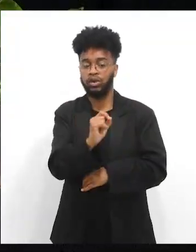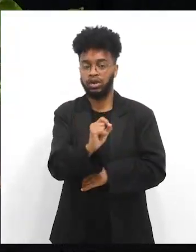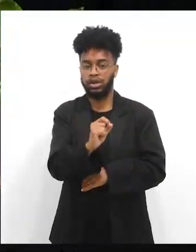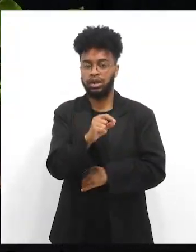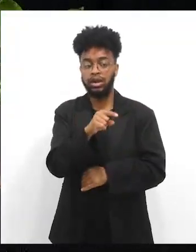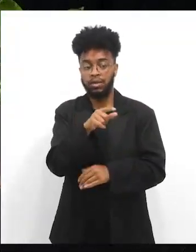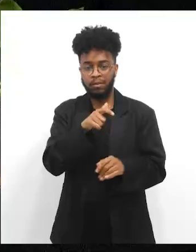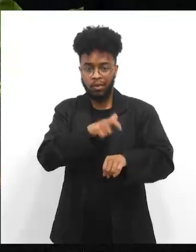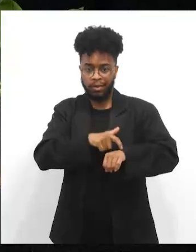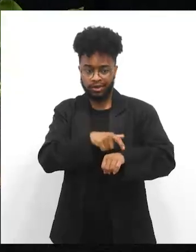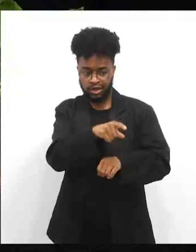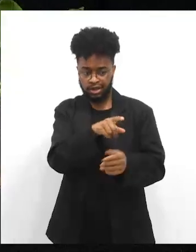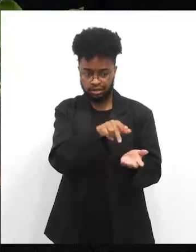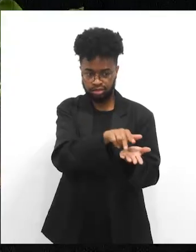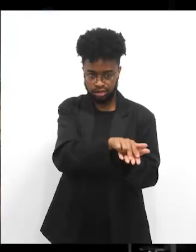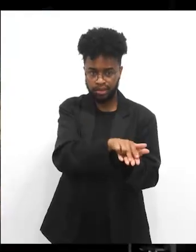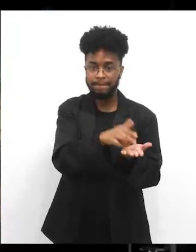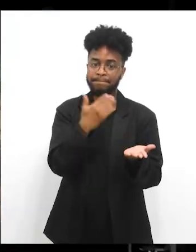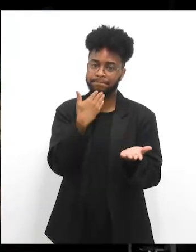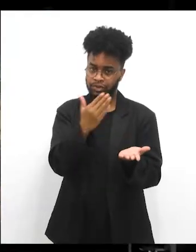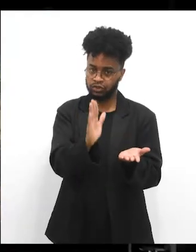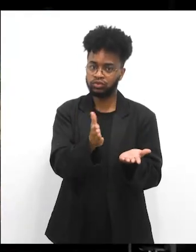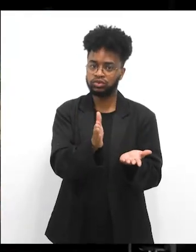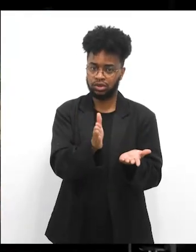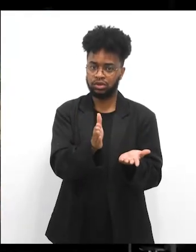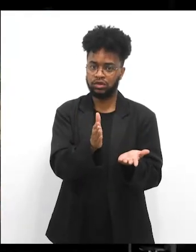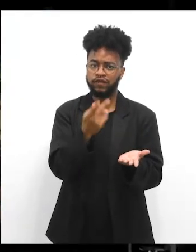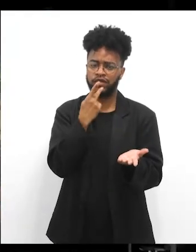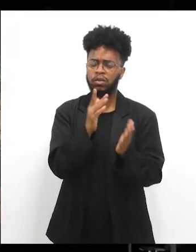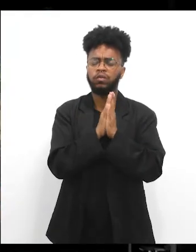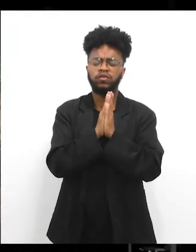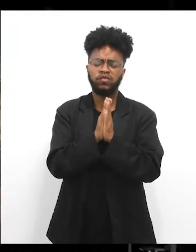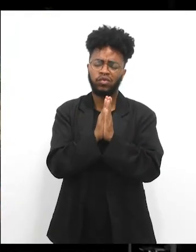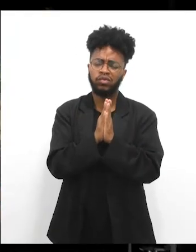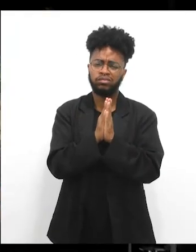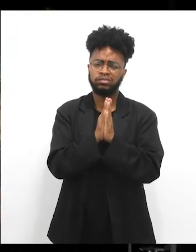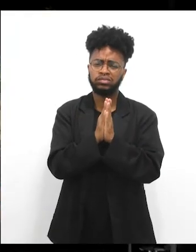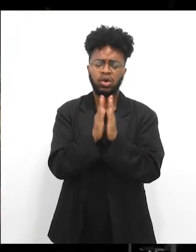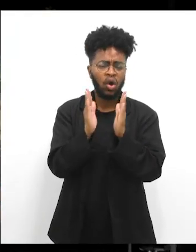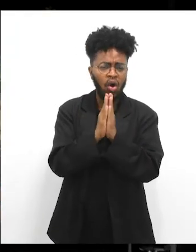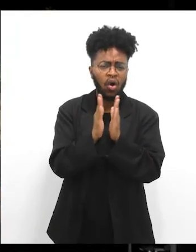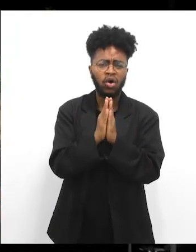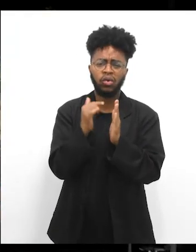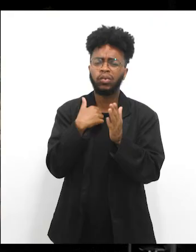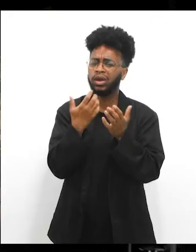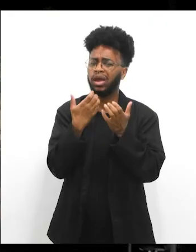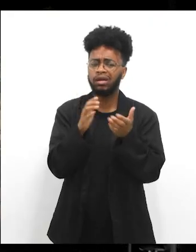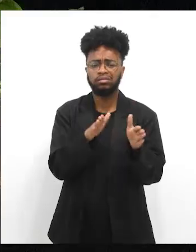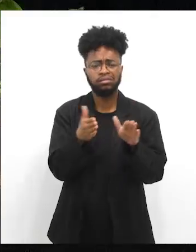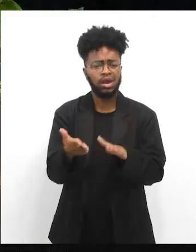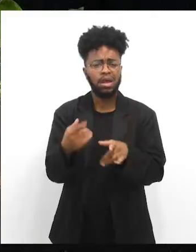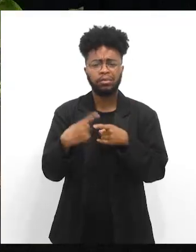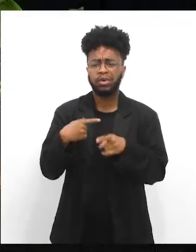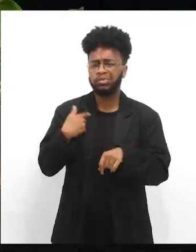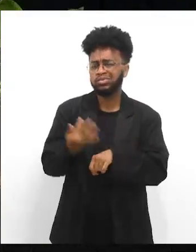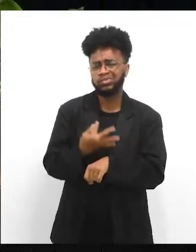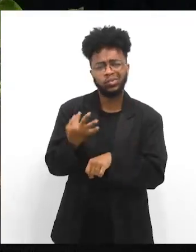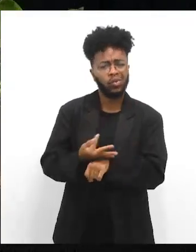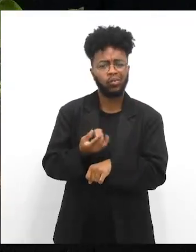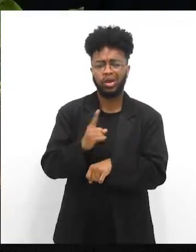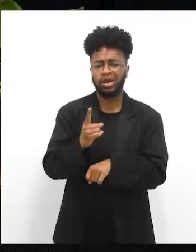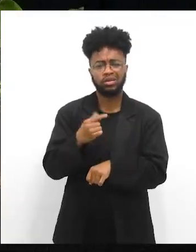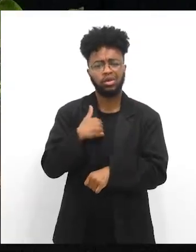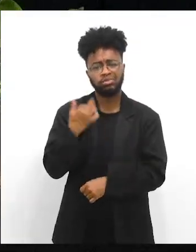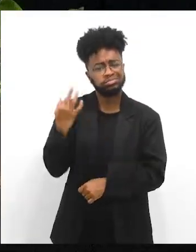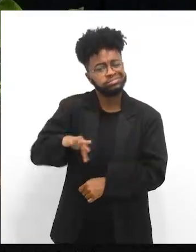quero te dizer, quando ele já estava internado, ele já pedia, Madrinha, reza para eu ir embora, porque eu